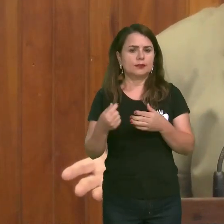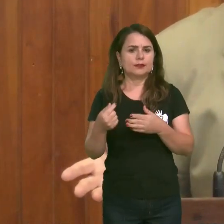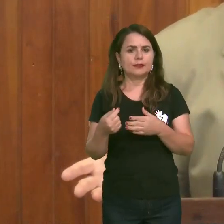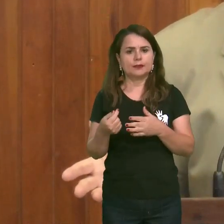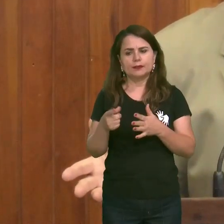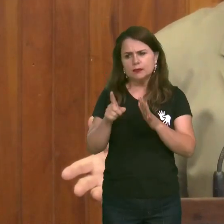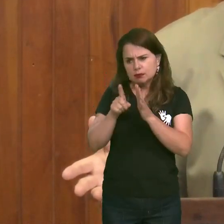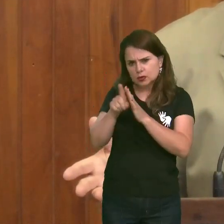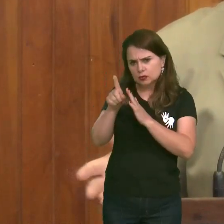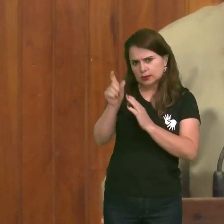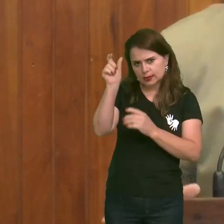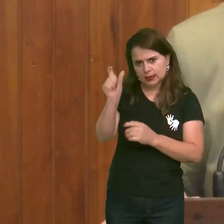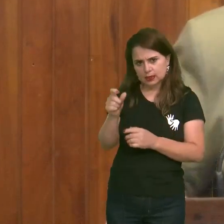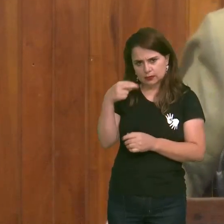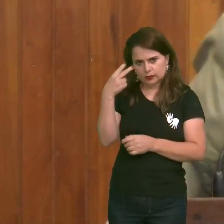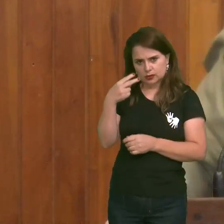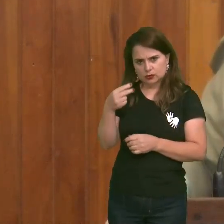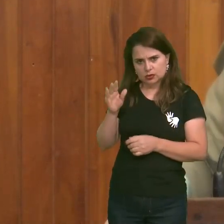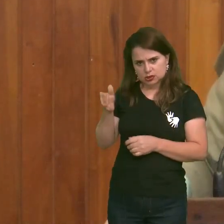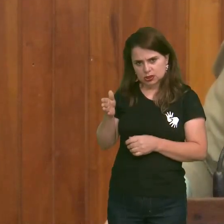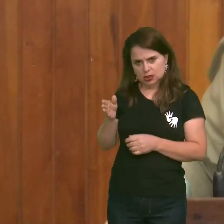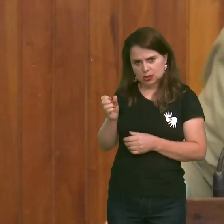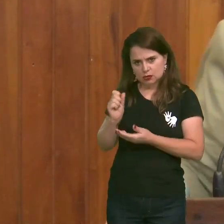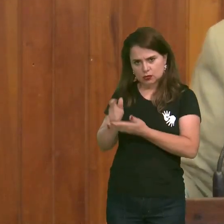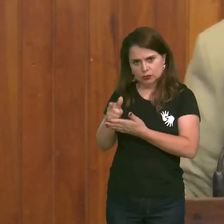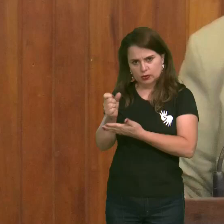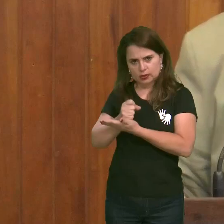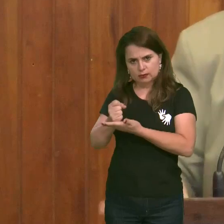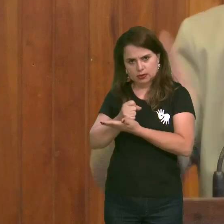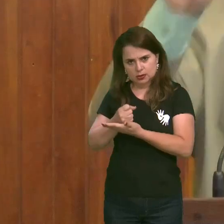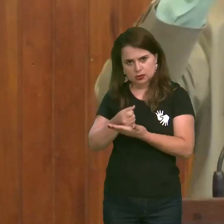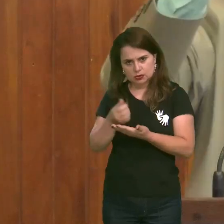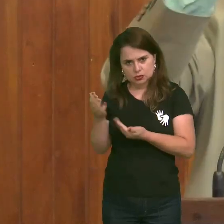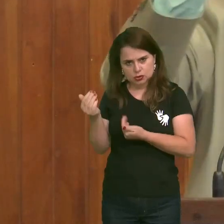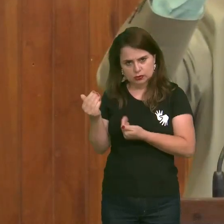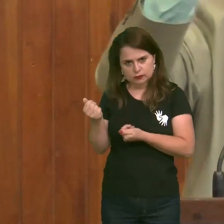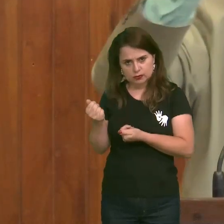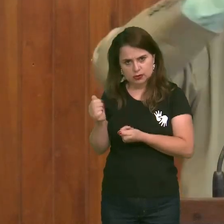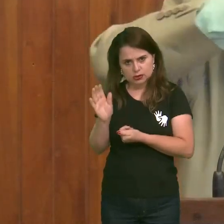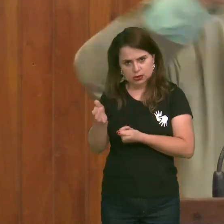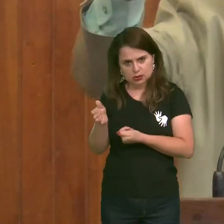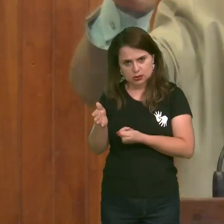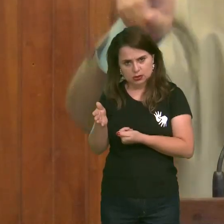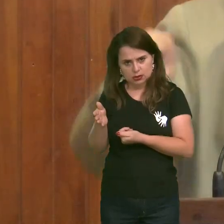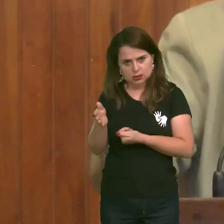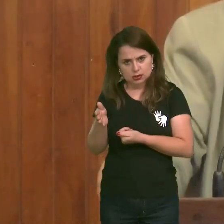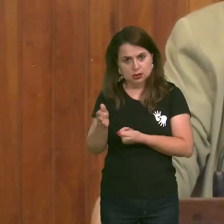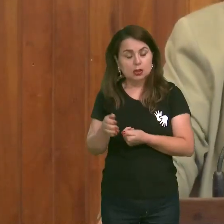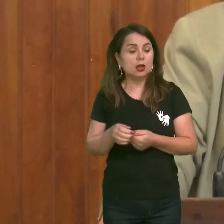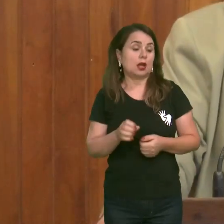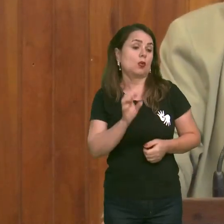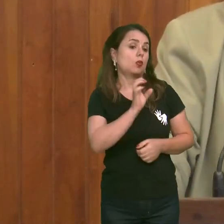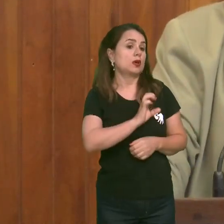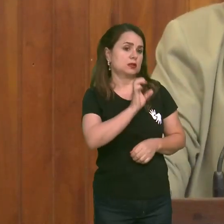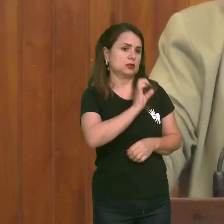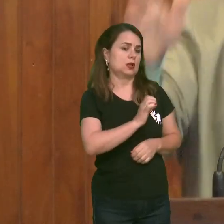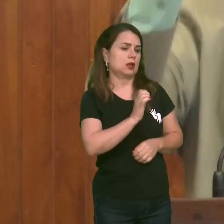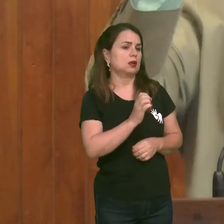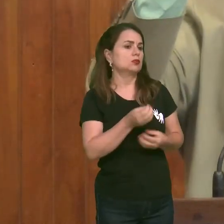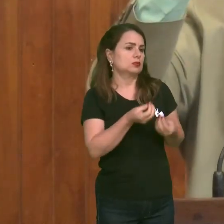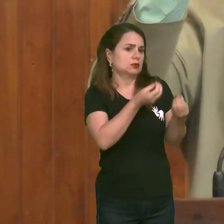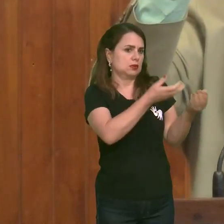vereador Oi o estado forneceu porque o município não comprou